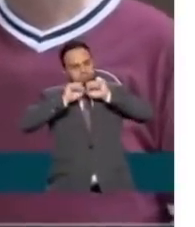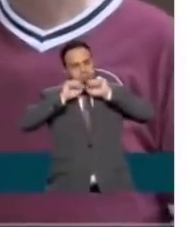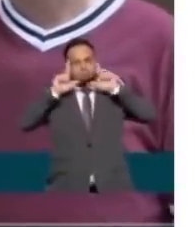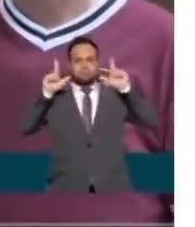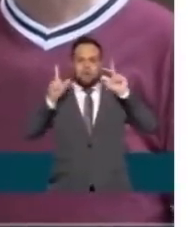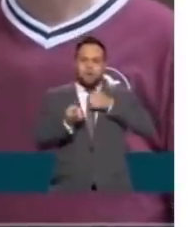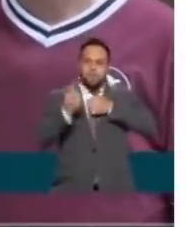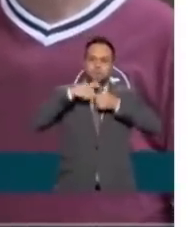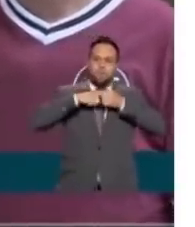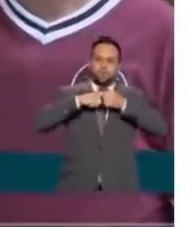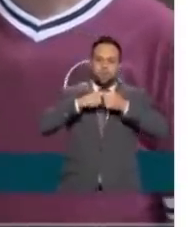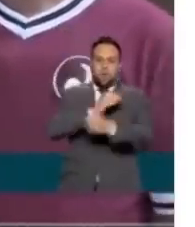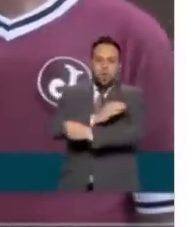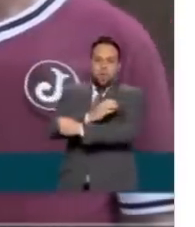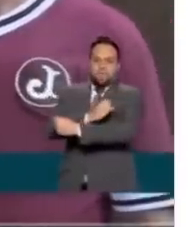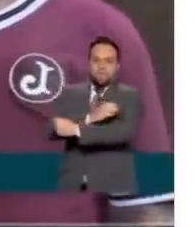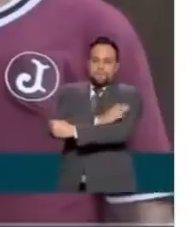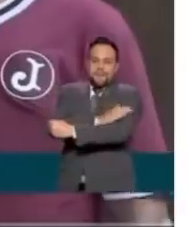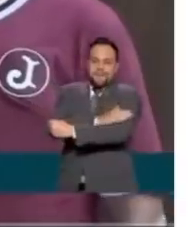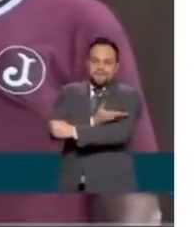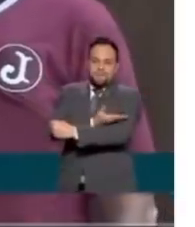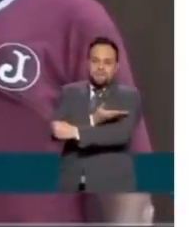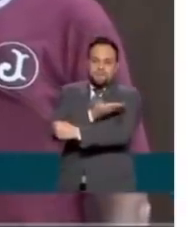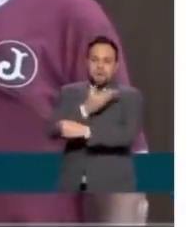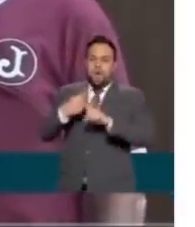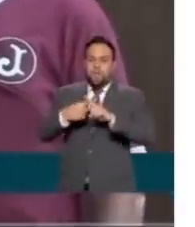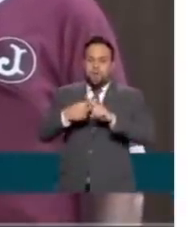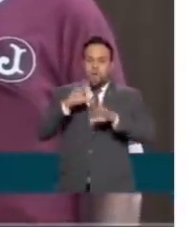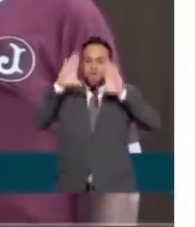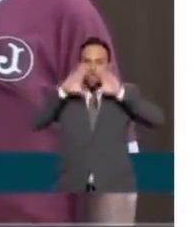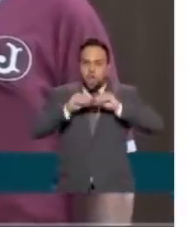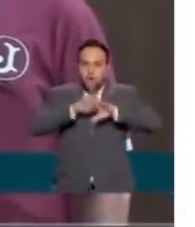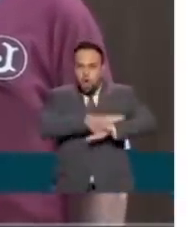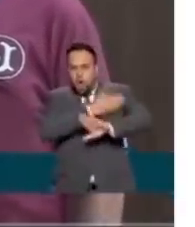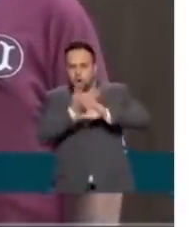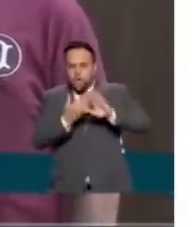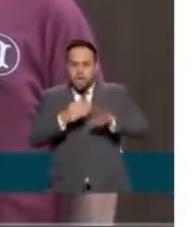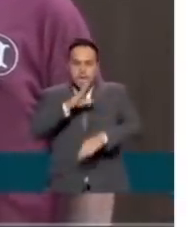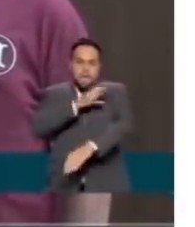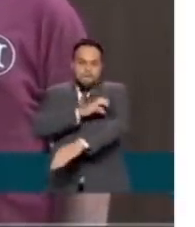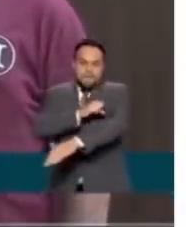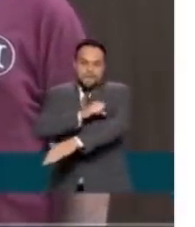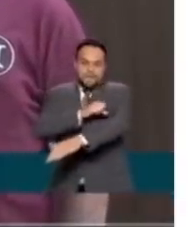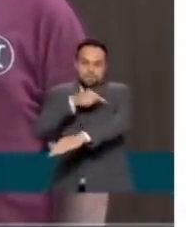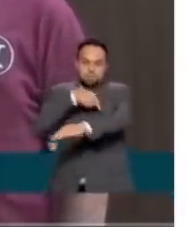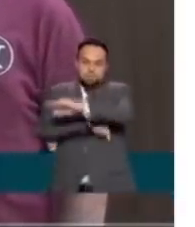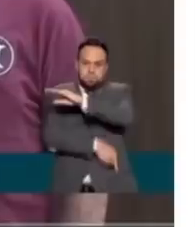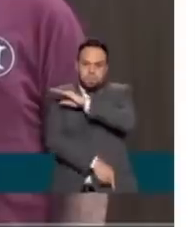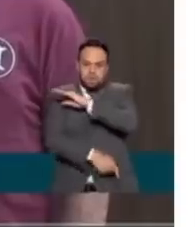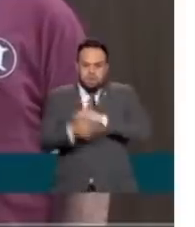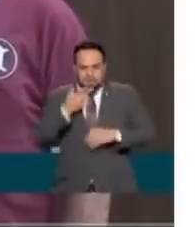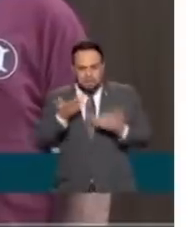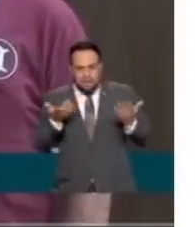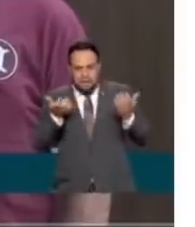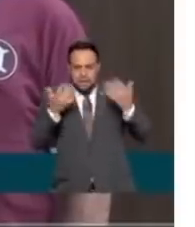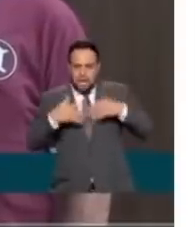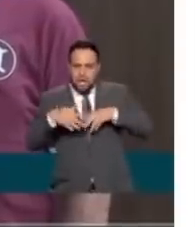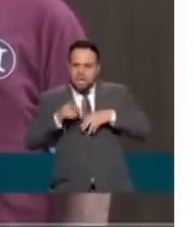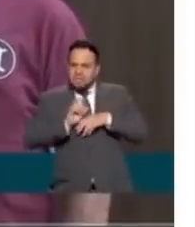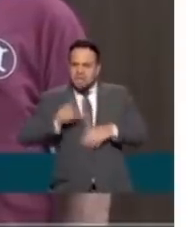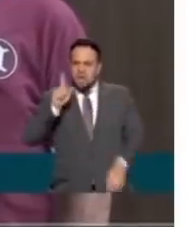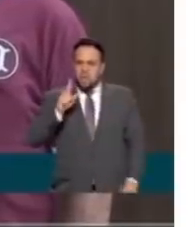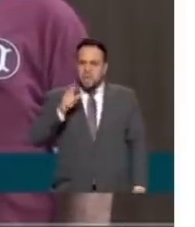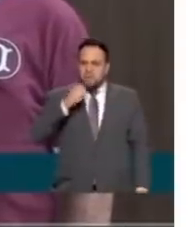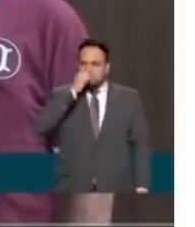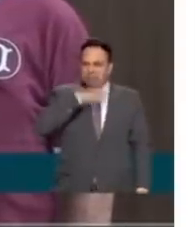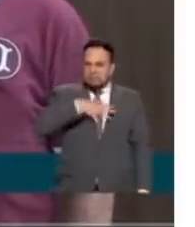pressão. Ou seja, ele ficou hipotenso a noite inteira. Dizer que isso não foi uma doença, não foi uma agressão, ou